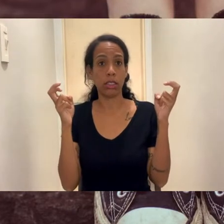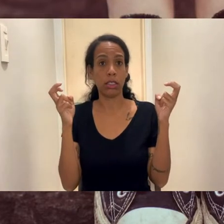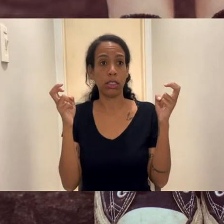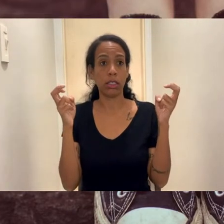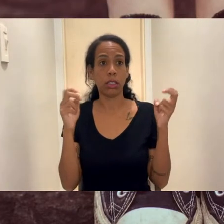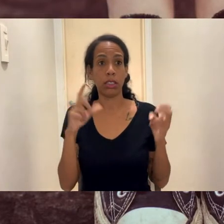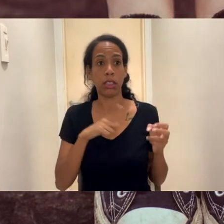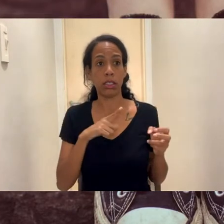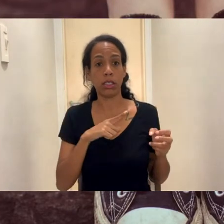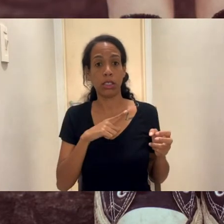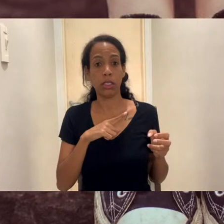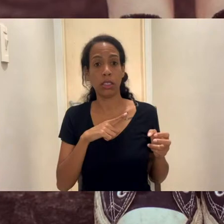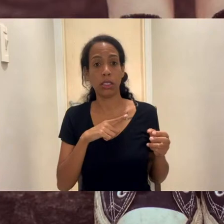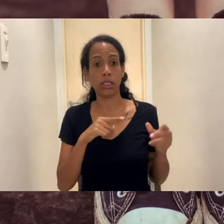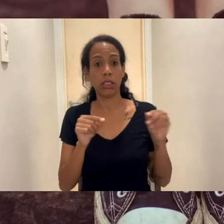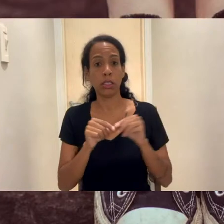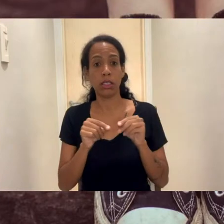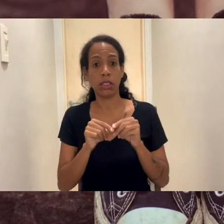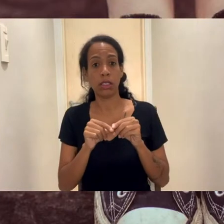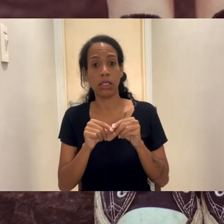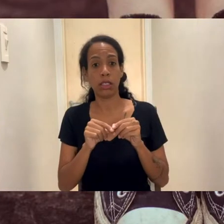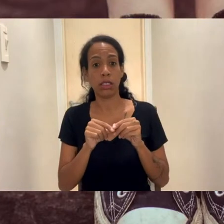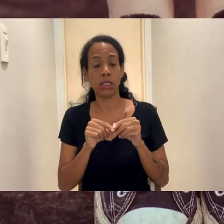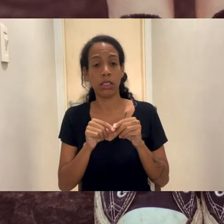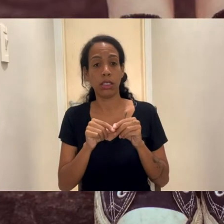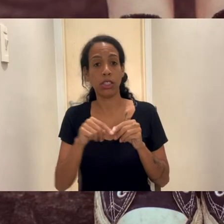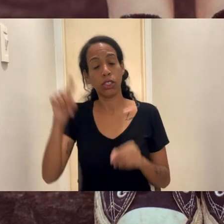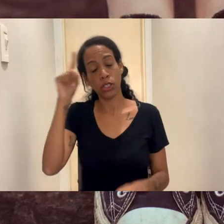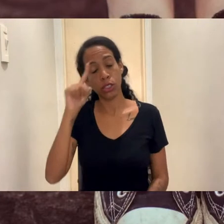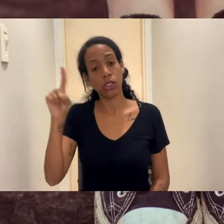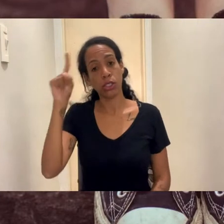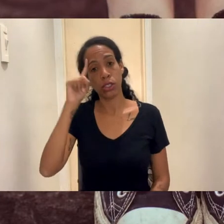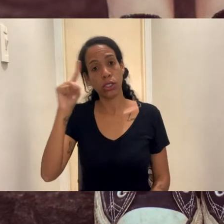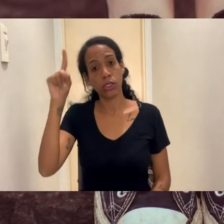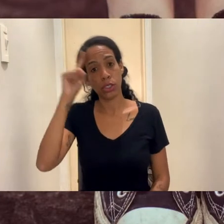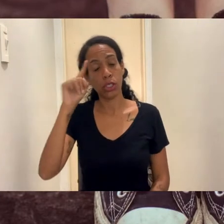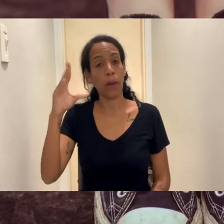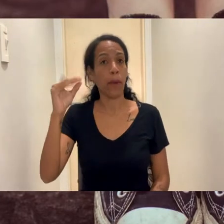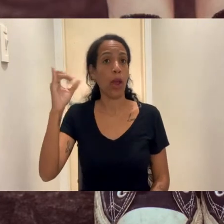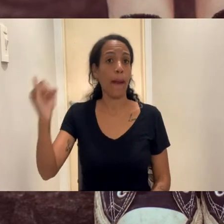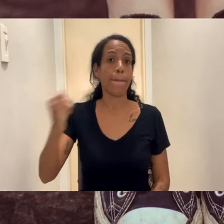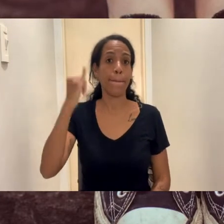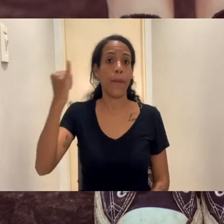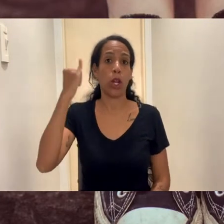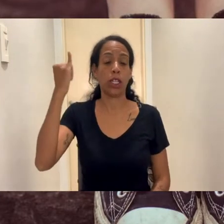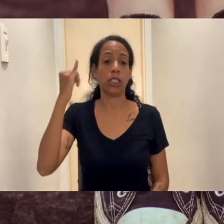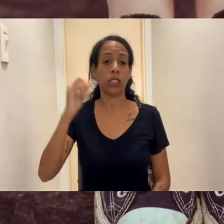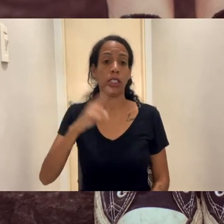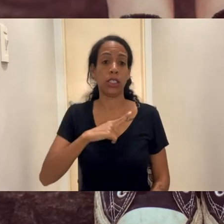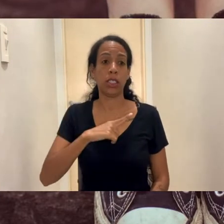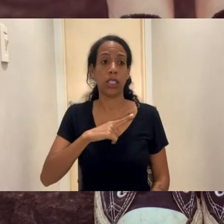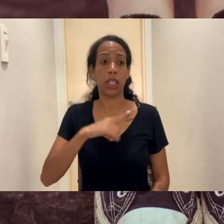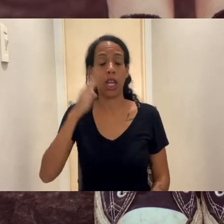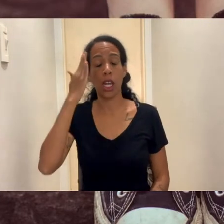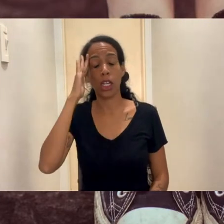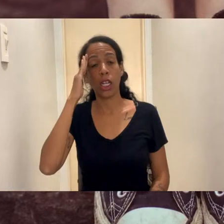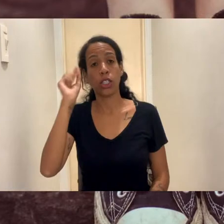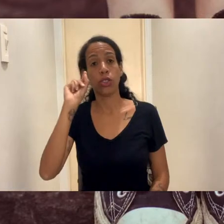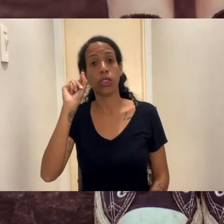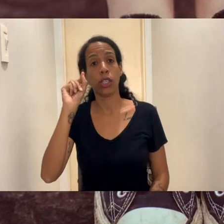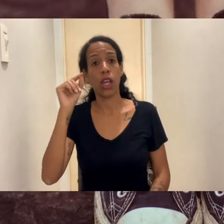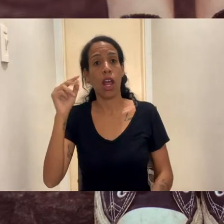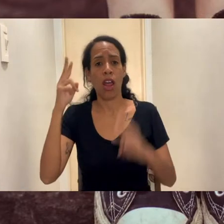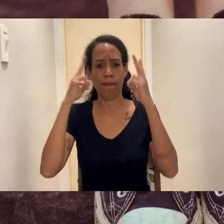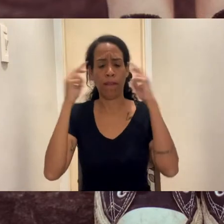elas vão fazendo parte de um cotidiano, e é muito importante que a gente tenha entendimento de que essas violências, elas